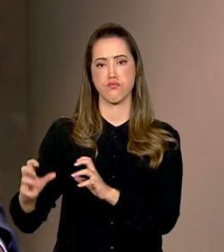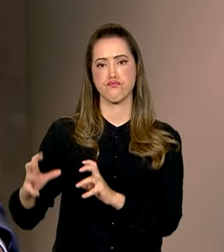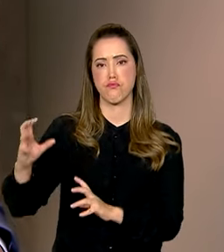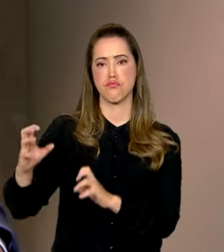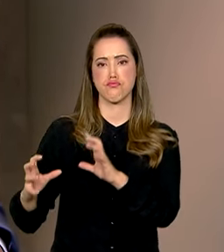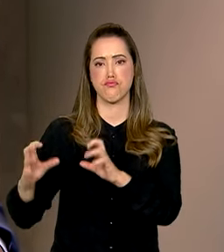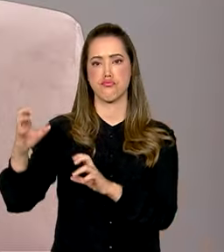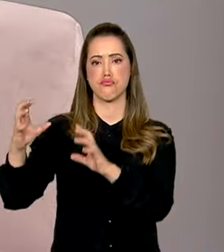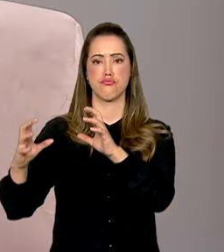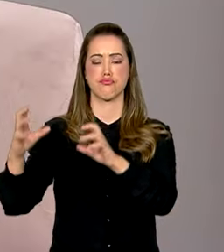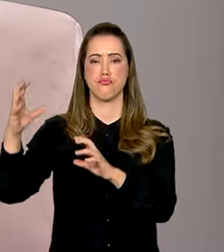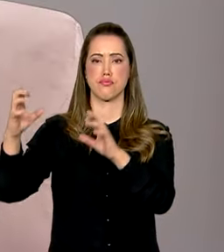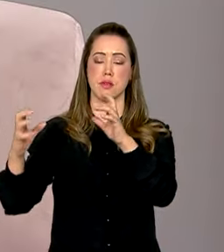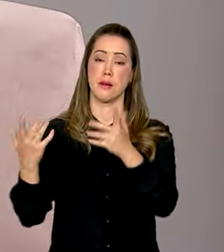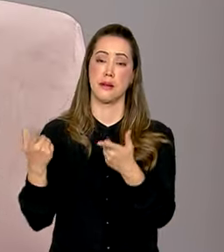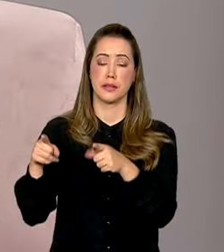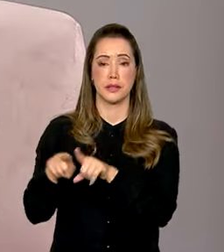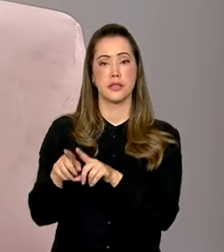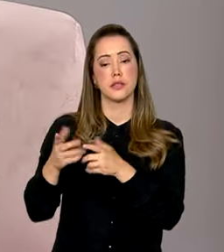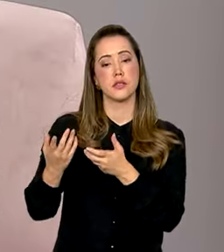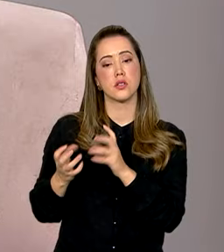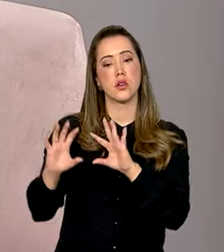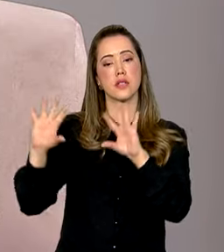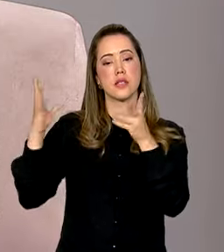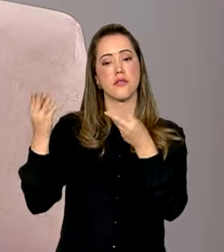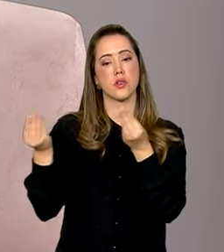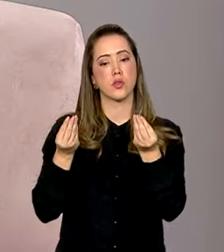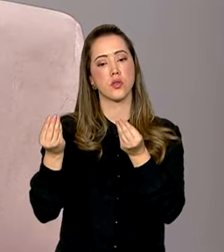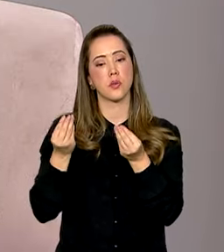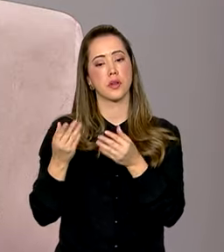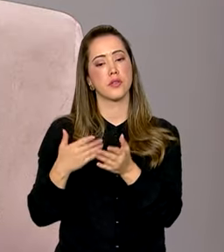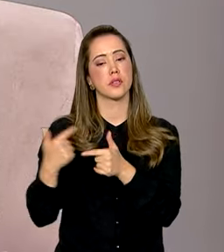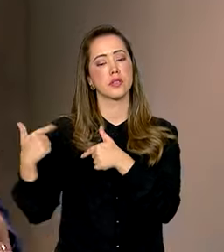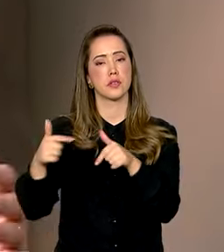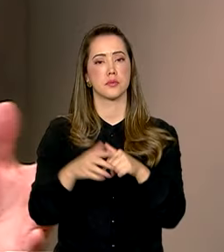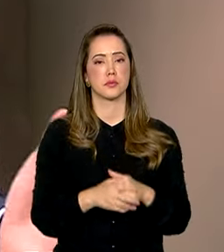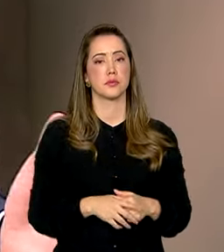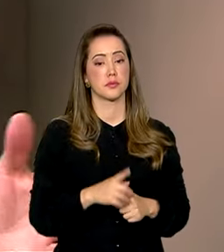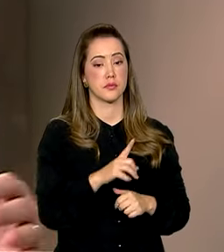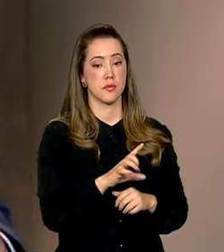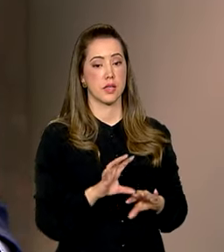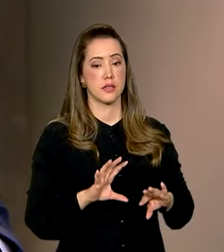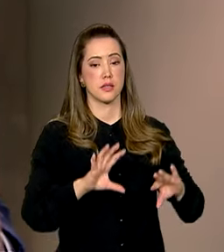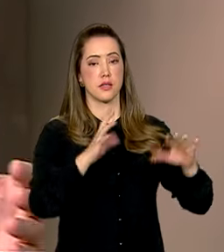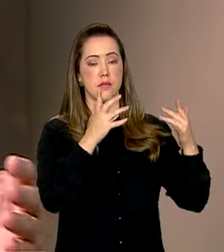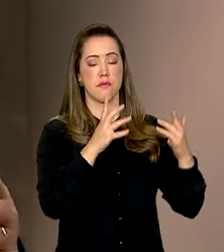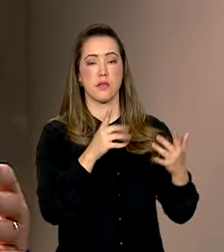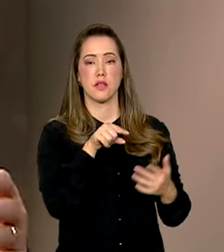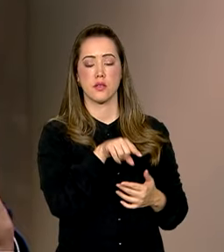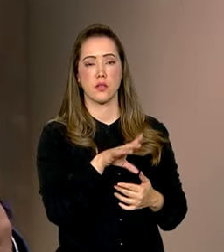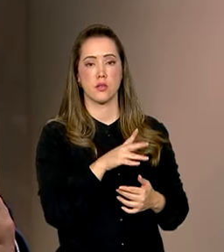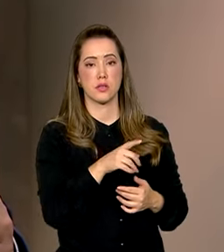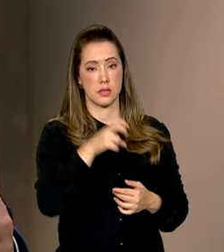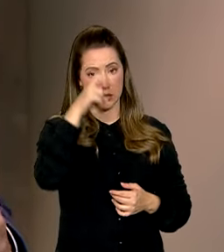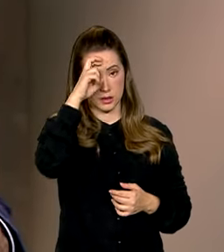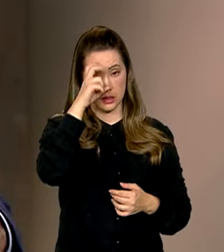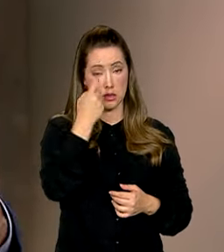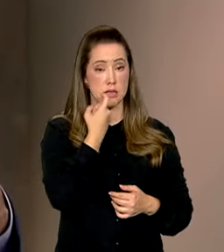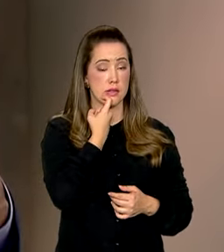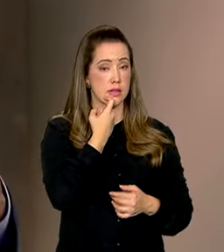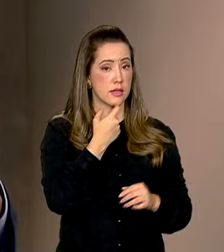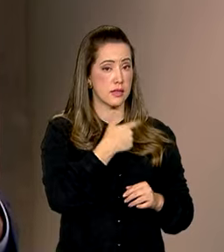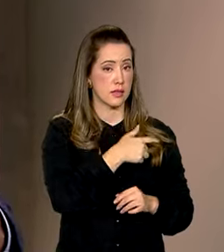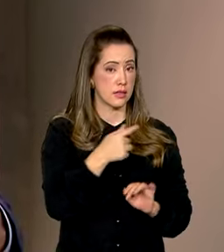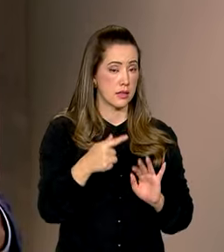né, foi... com jovens programadores. Isso. Comenta um pouquinho essa iniciativa. Esse evento ocorreu, né, na quinta e sexta da semana